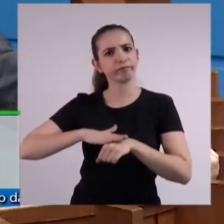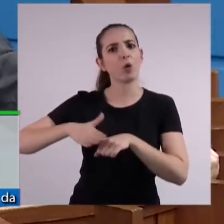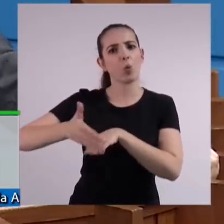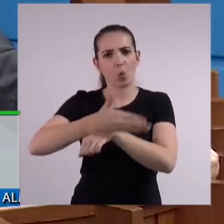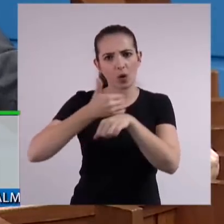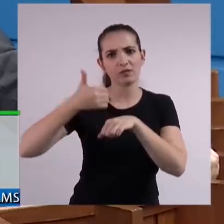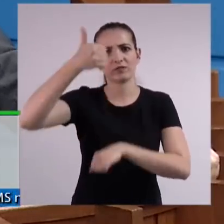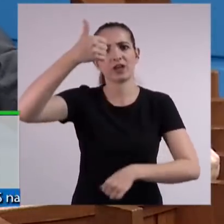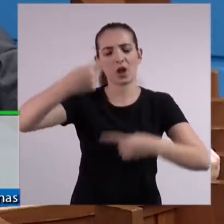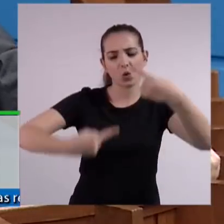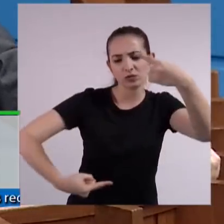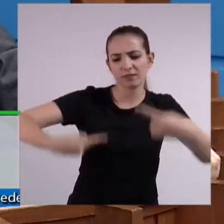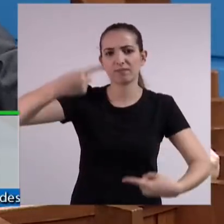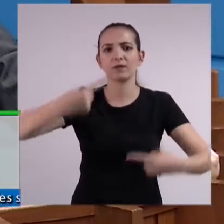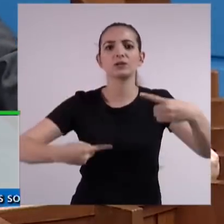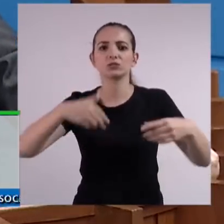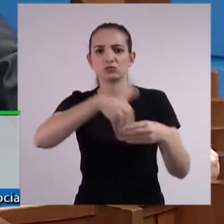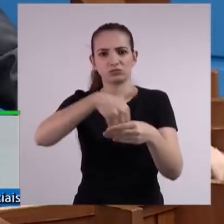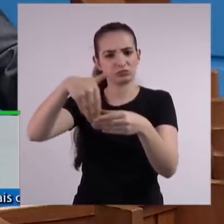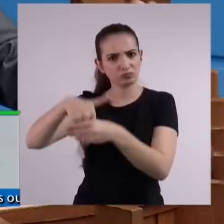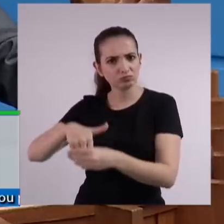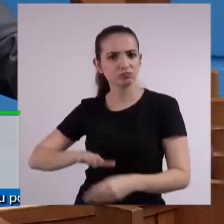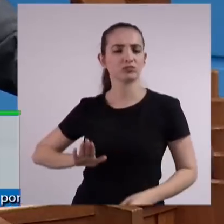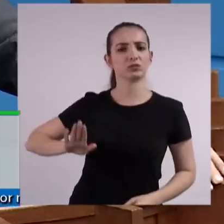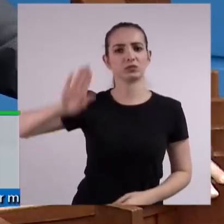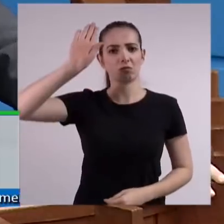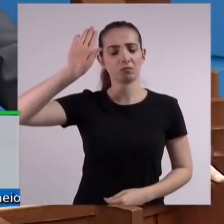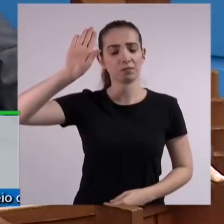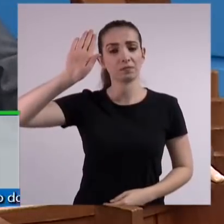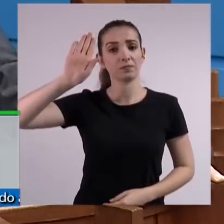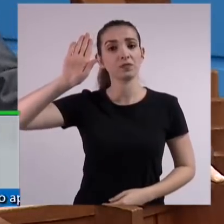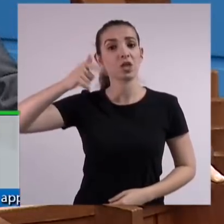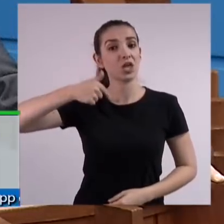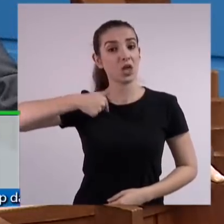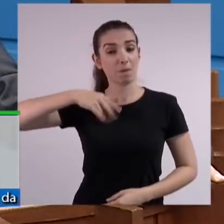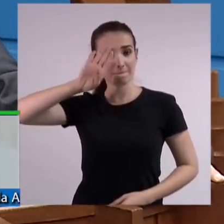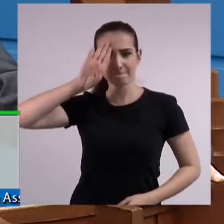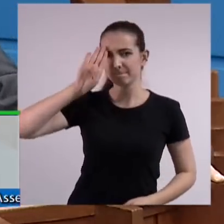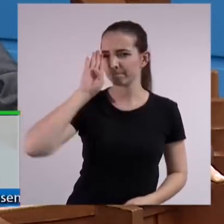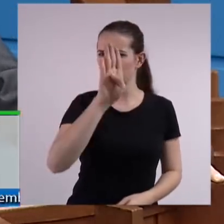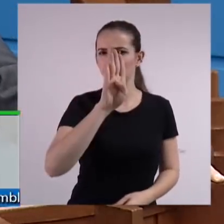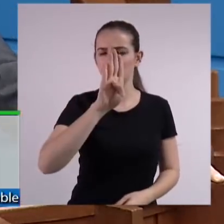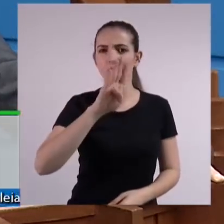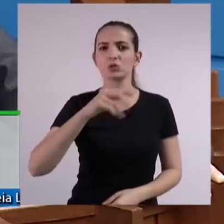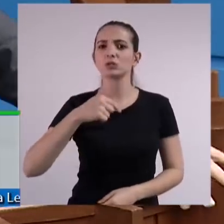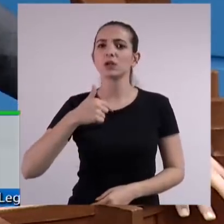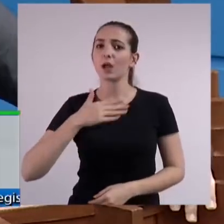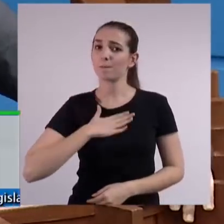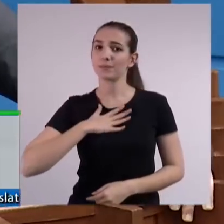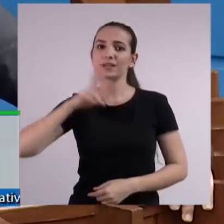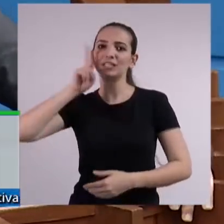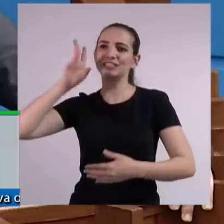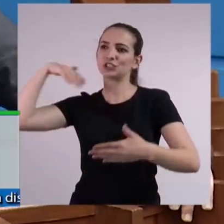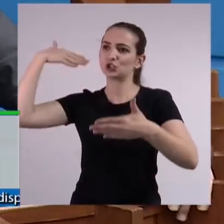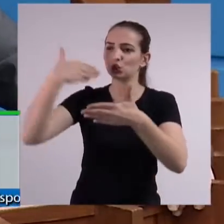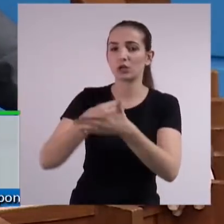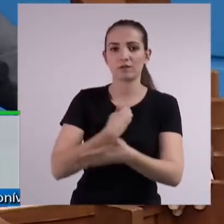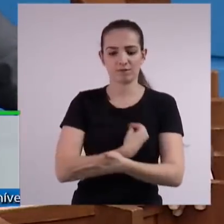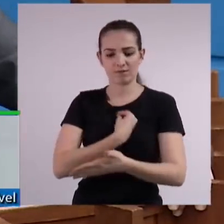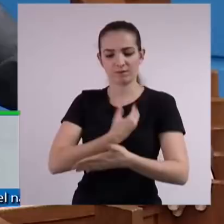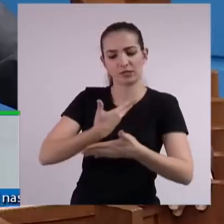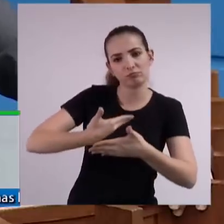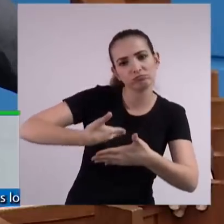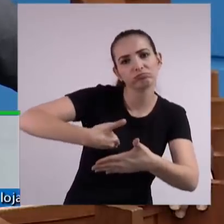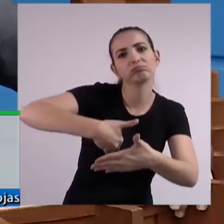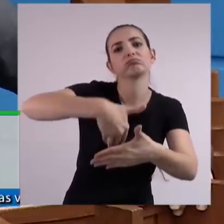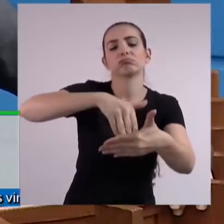debate eleitoral e, acima de tudo, de submeter a minha história de vida, a